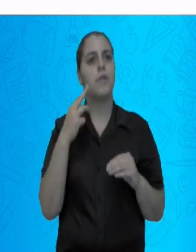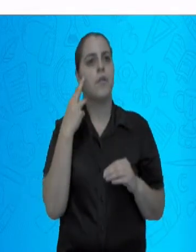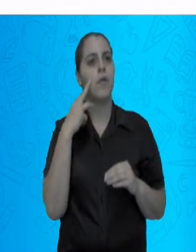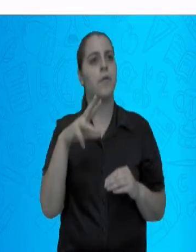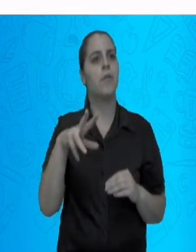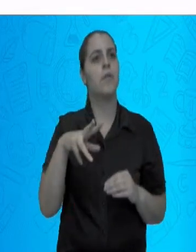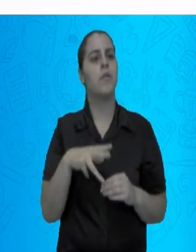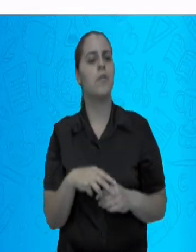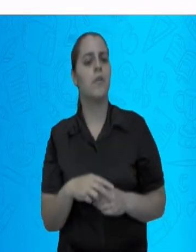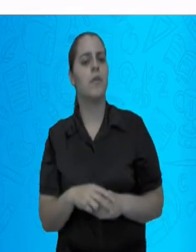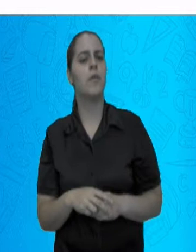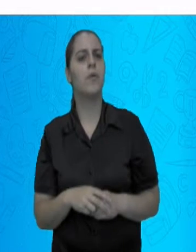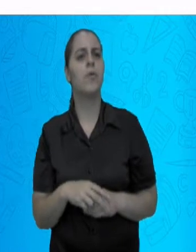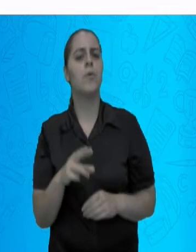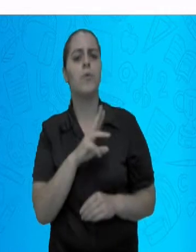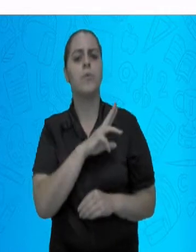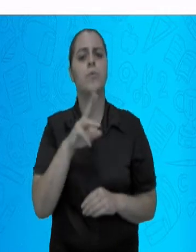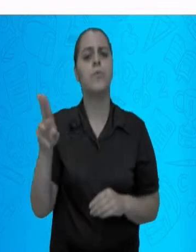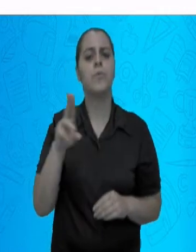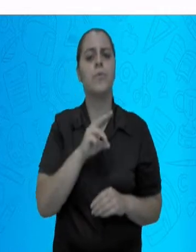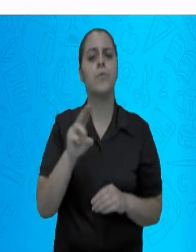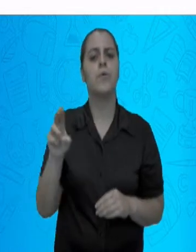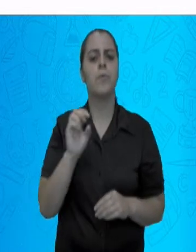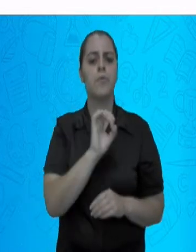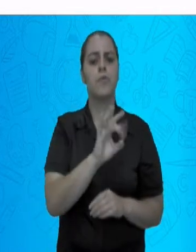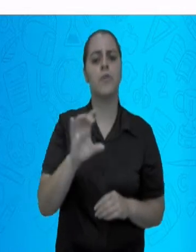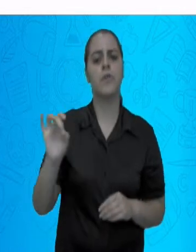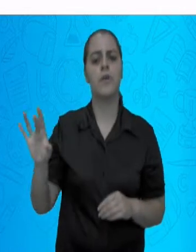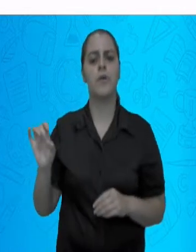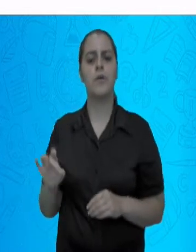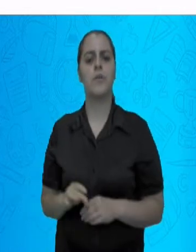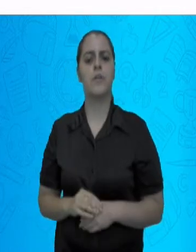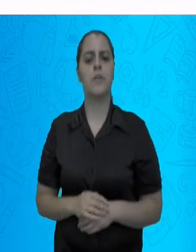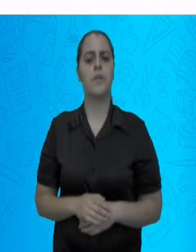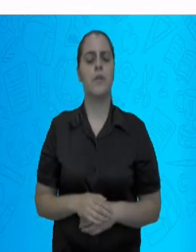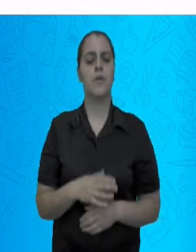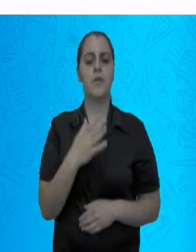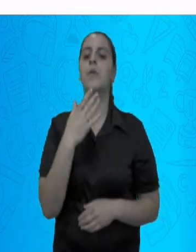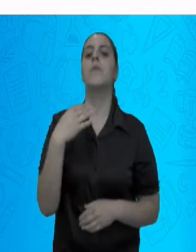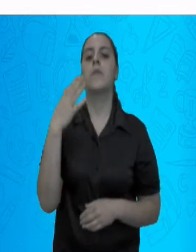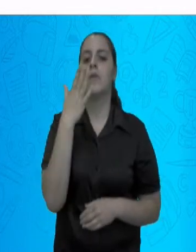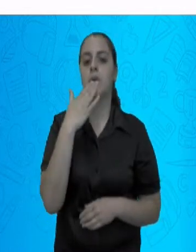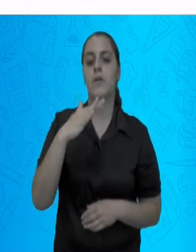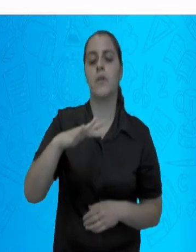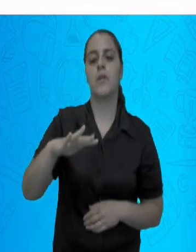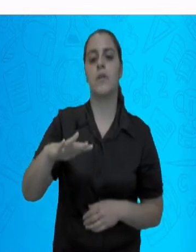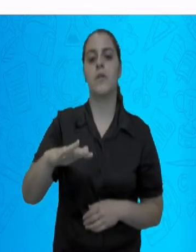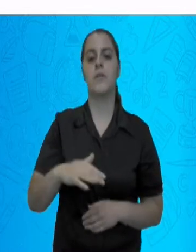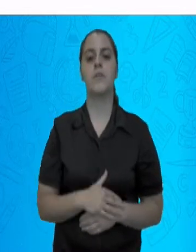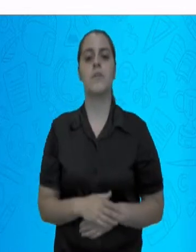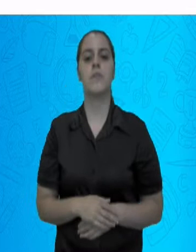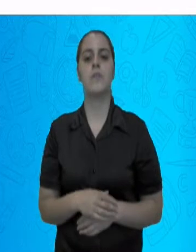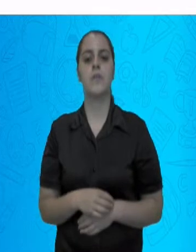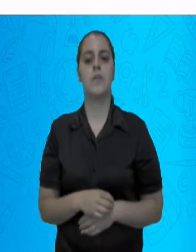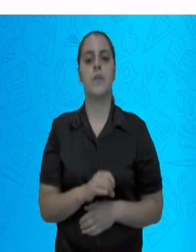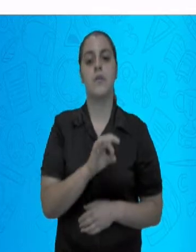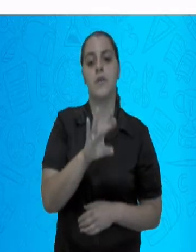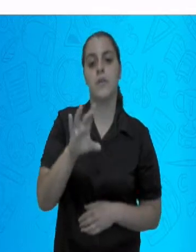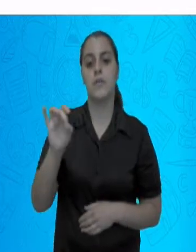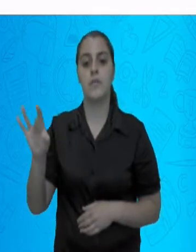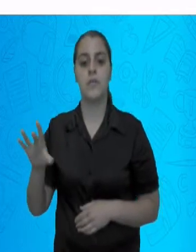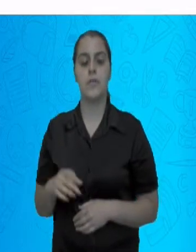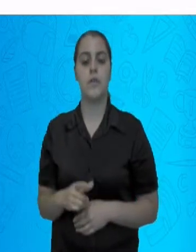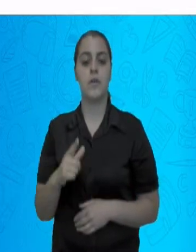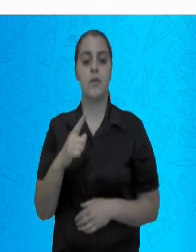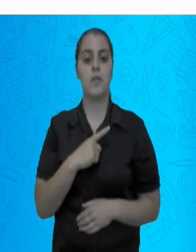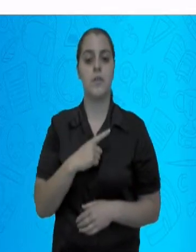me mostrando o nome de cada criança. E cada uma